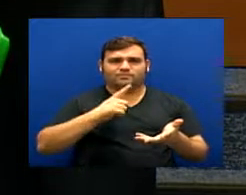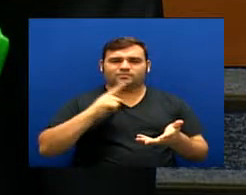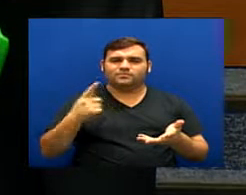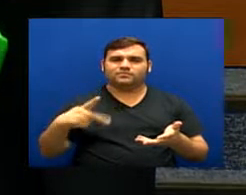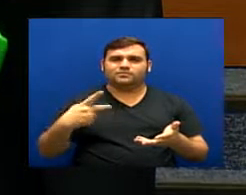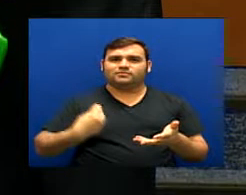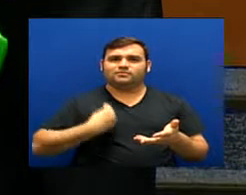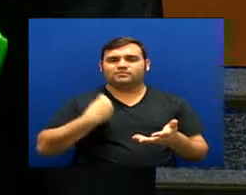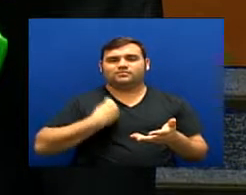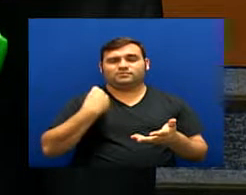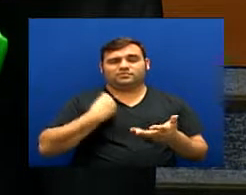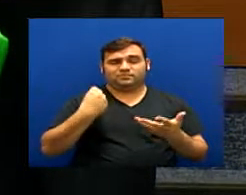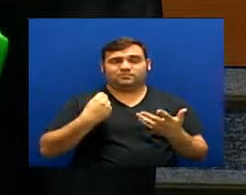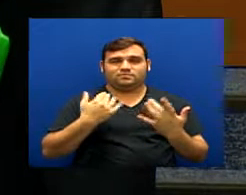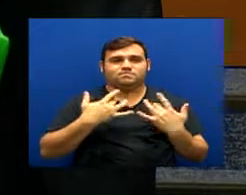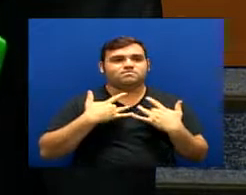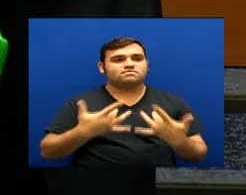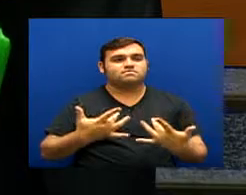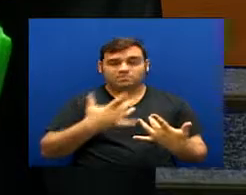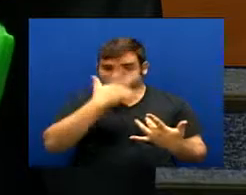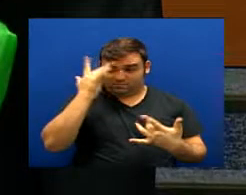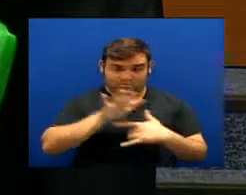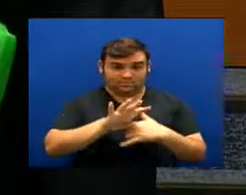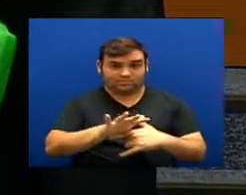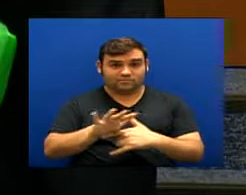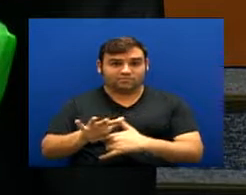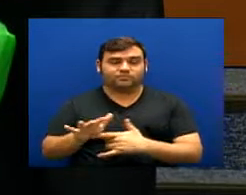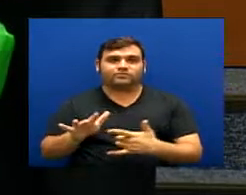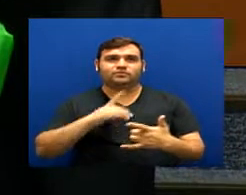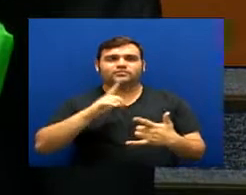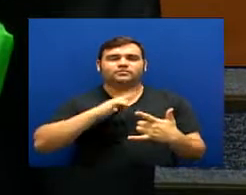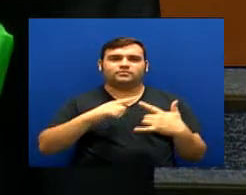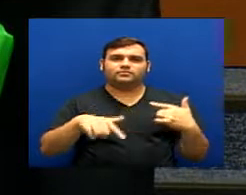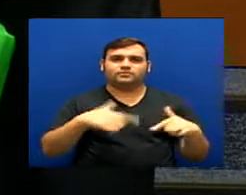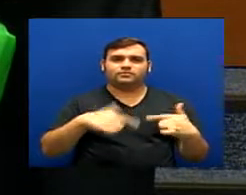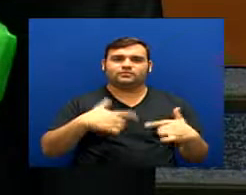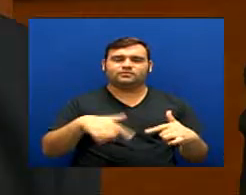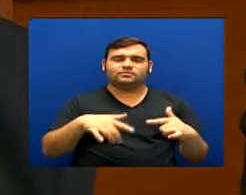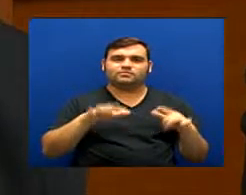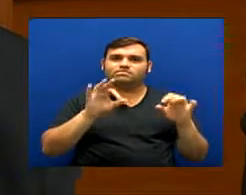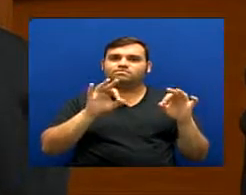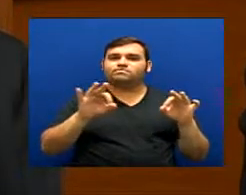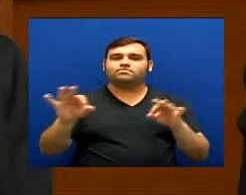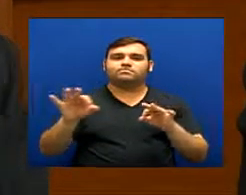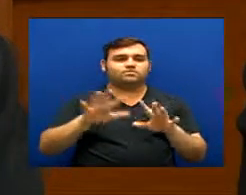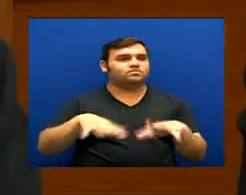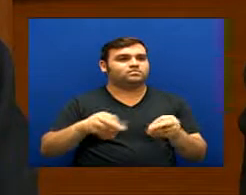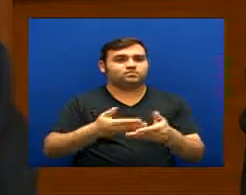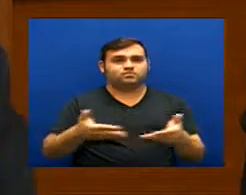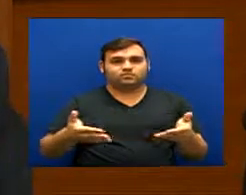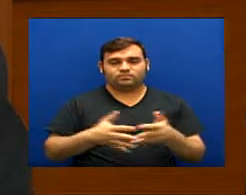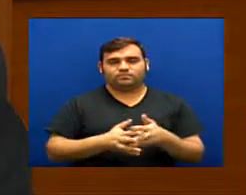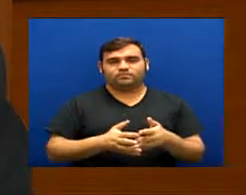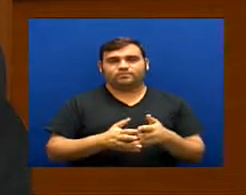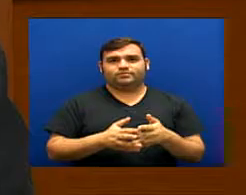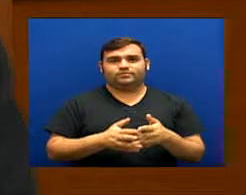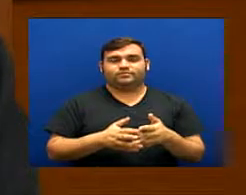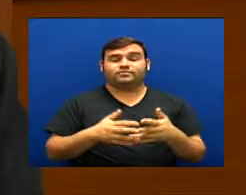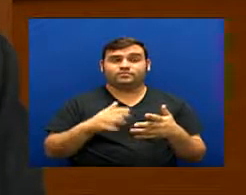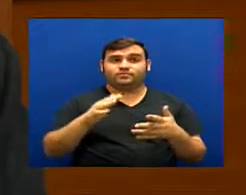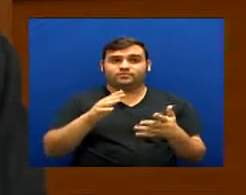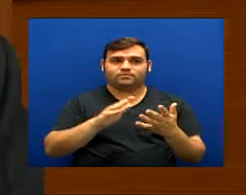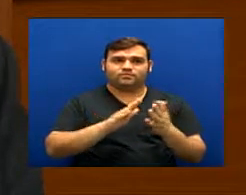Senhor Carlos Roberto Furlan, até determinado ponto de sua vida, Furlan tinha deixado de lado sua fé cristã e os ensinamentos que tinha recebido